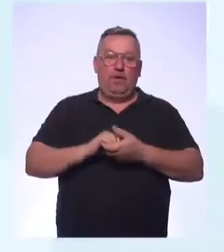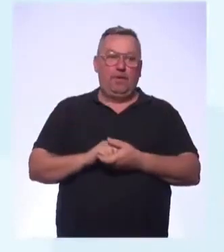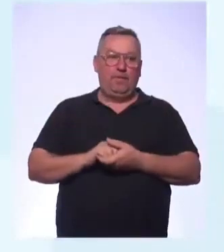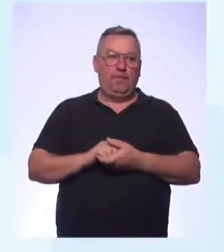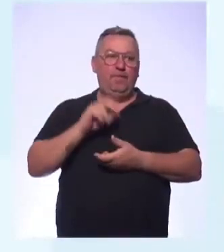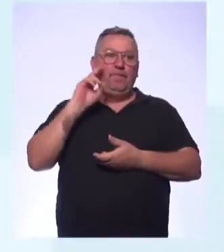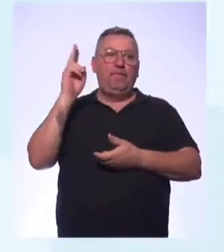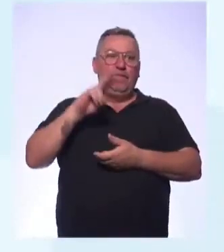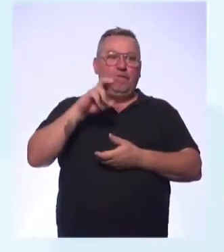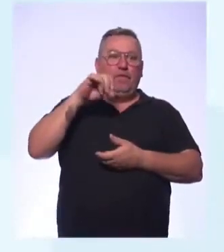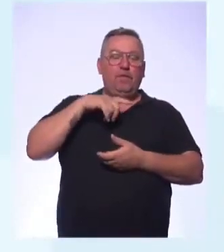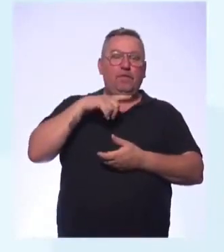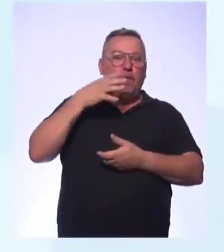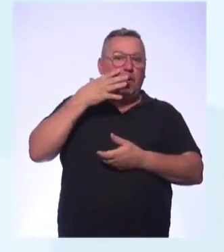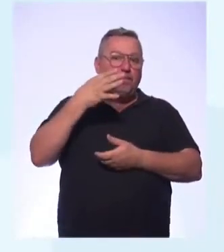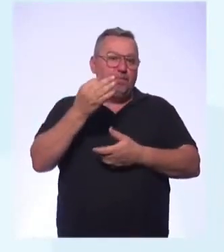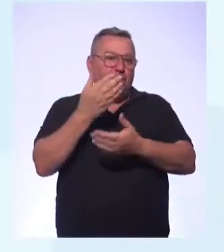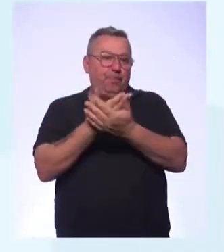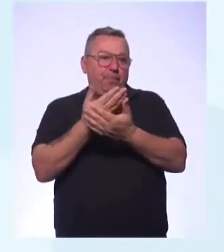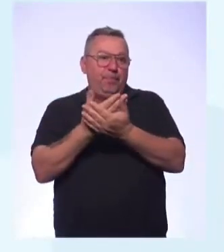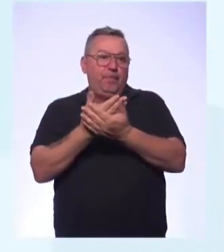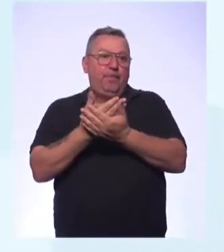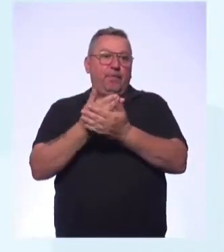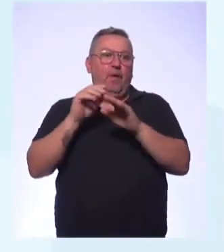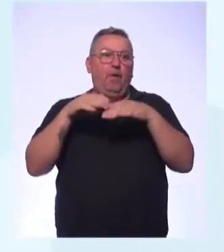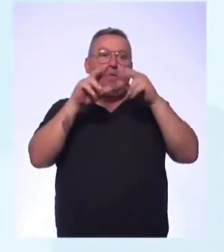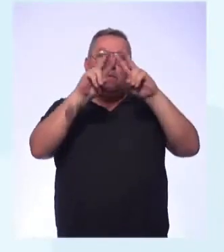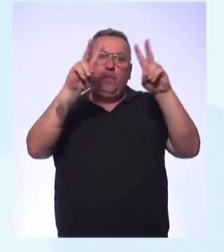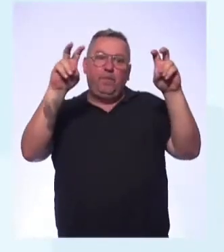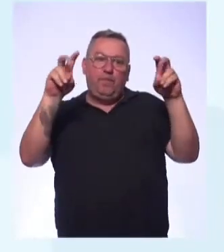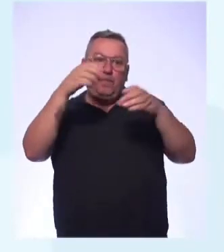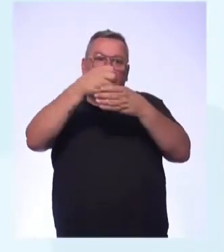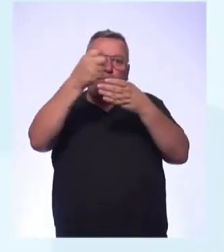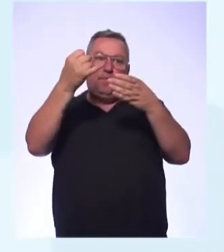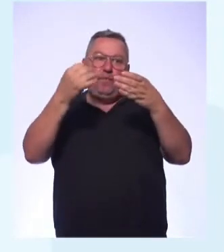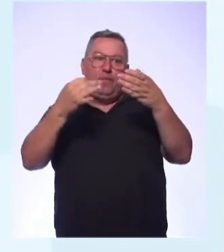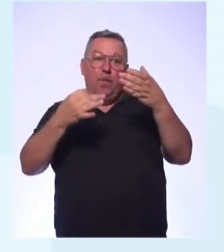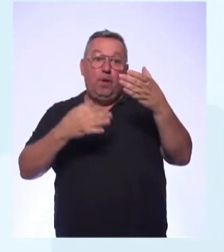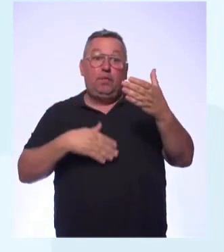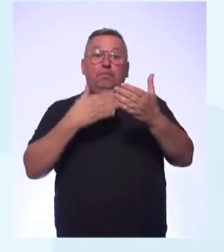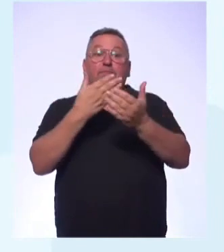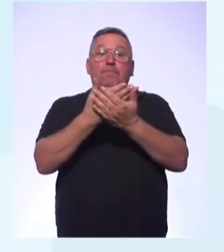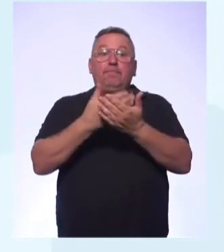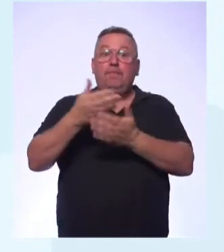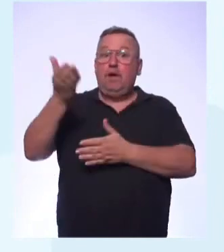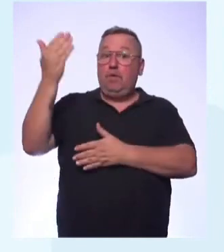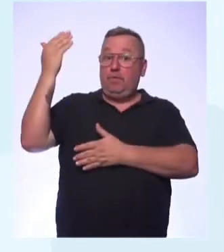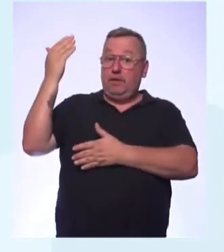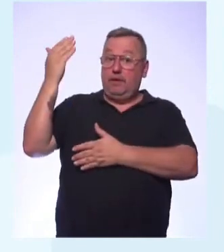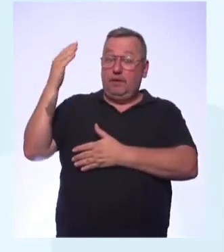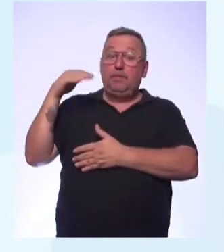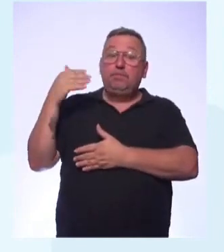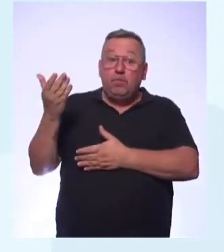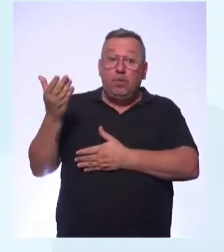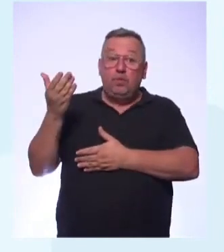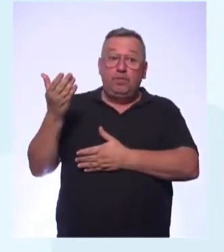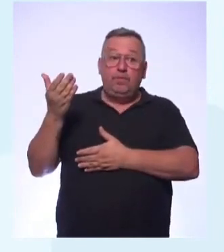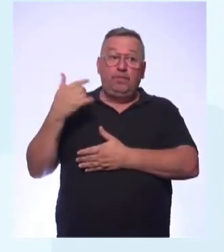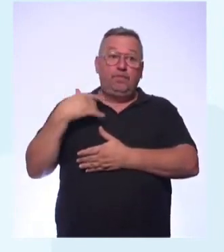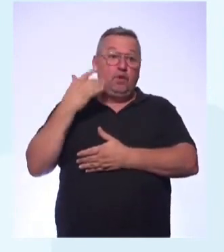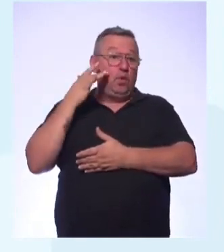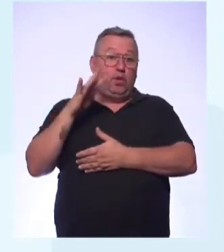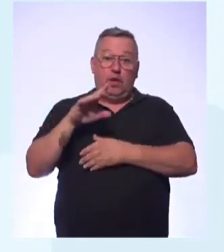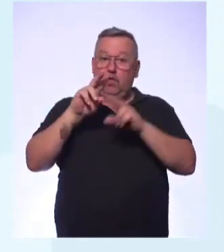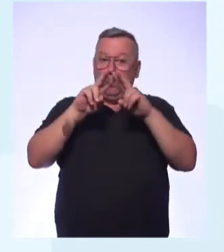Vamos ver se você está ligadinho nas aulas. Quais os assuntos e conteúdos foram abordados na aula passada? Eu não quero